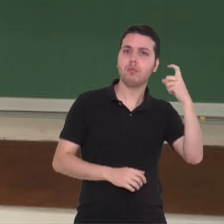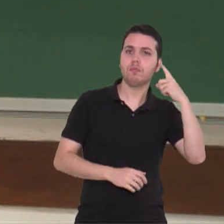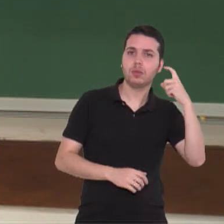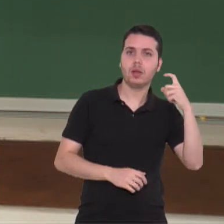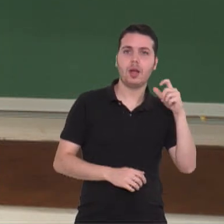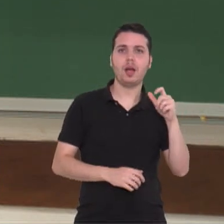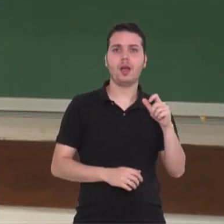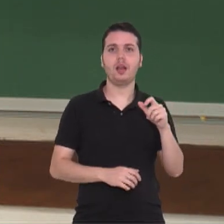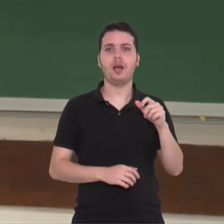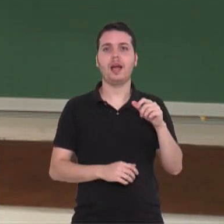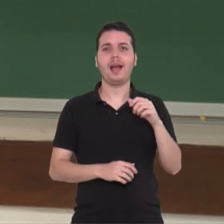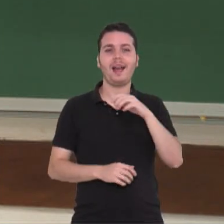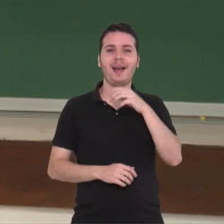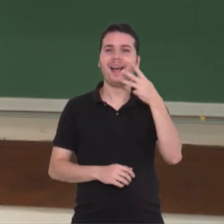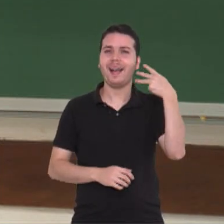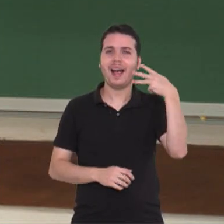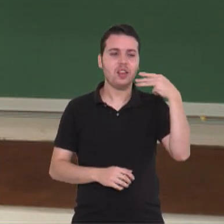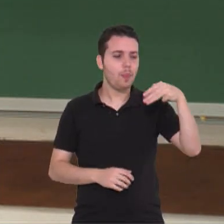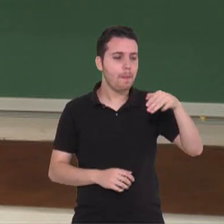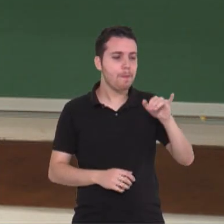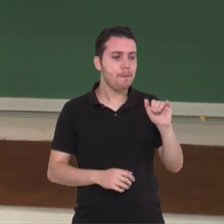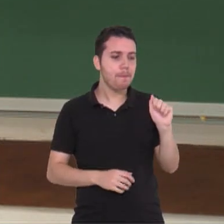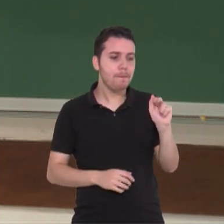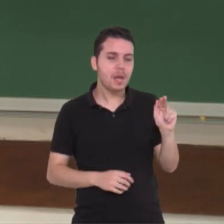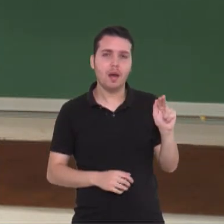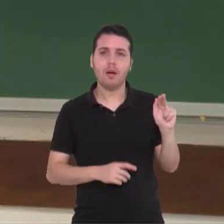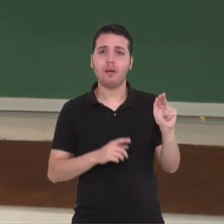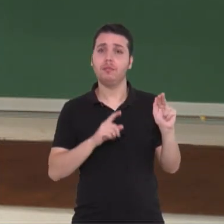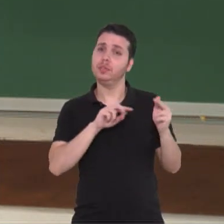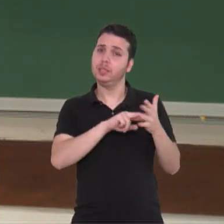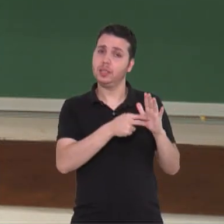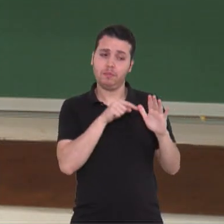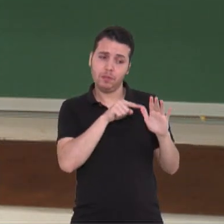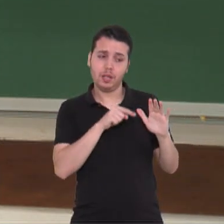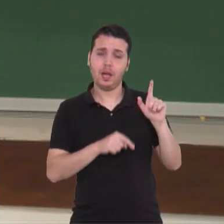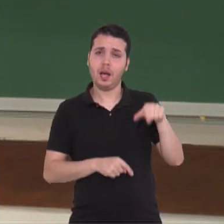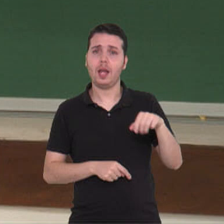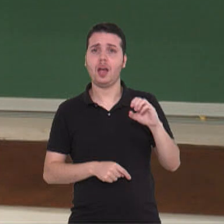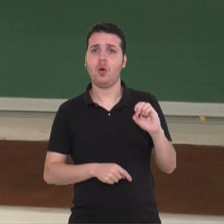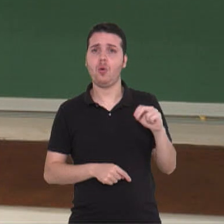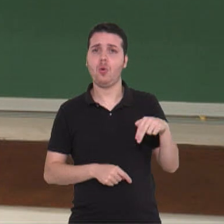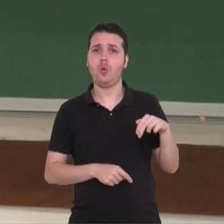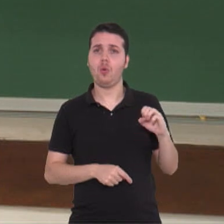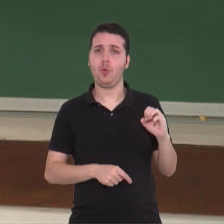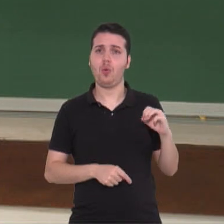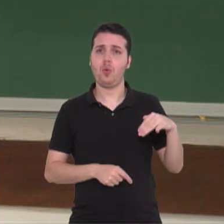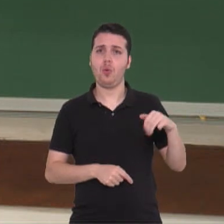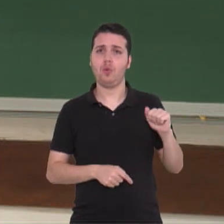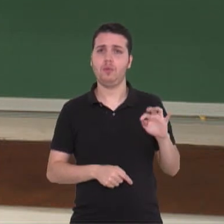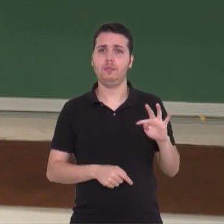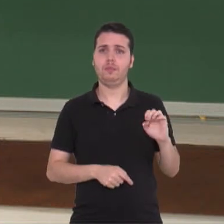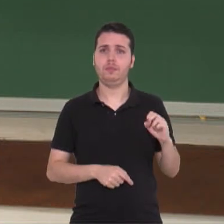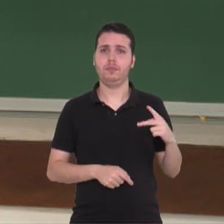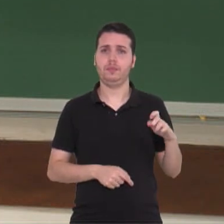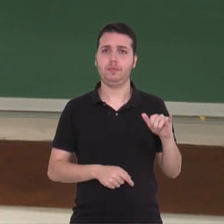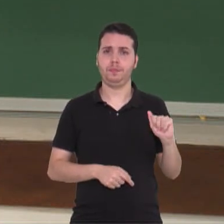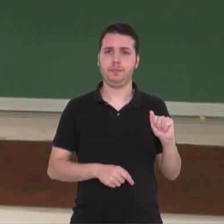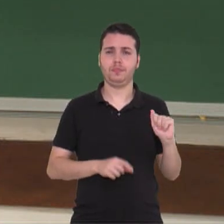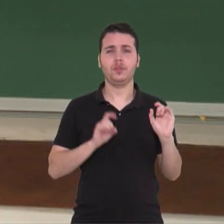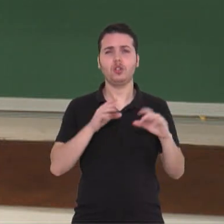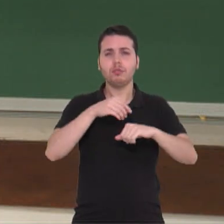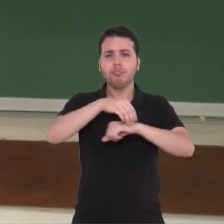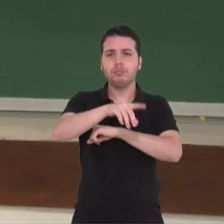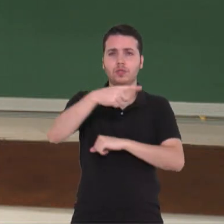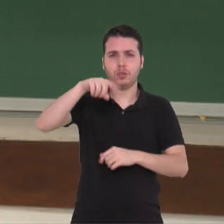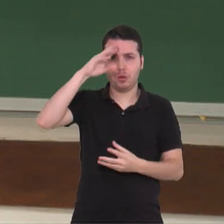E o gatinho ficou miando, miau, miau, e aparece lá o gatinho miando, escrito miau. Então, isso é a onomatopeia, só para vocês entenderem